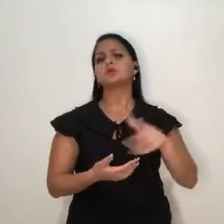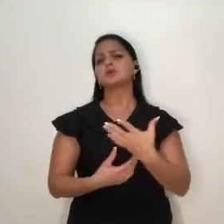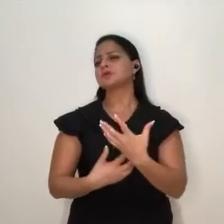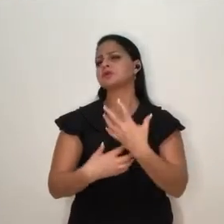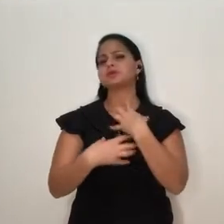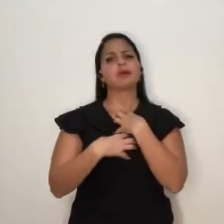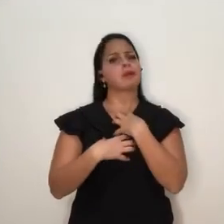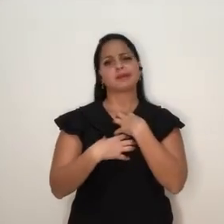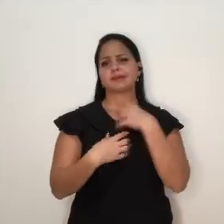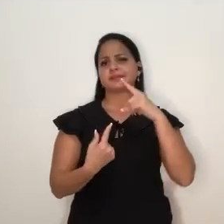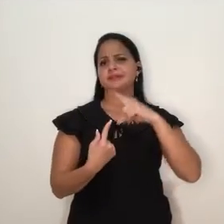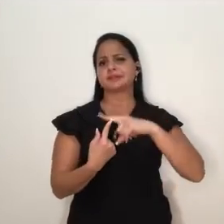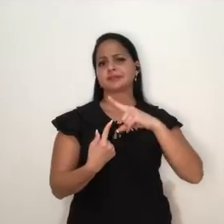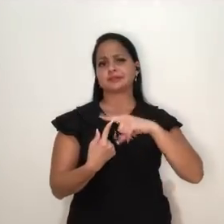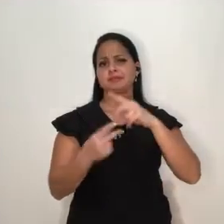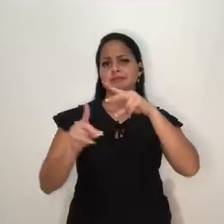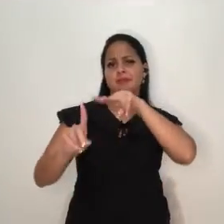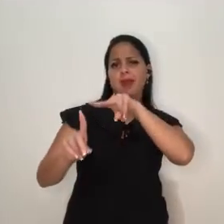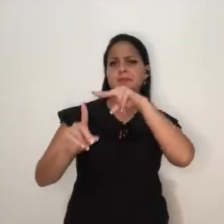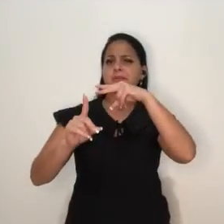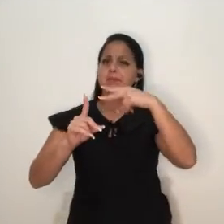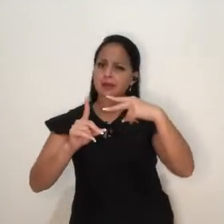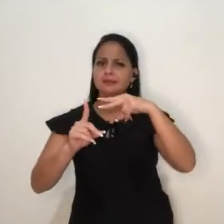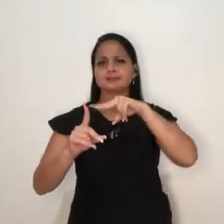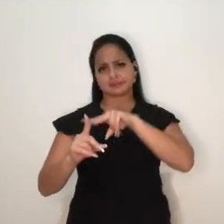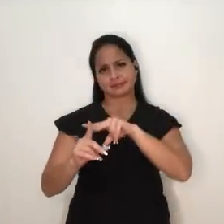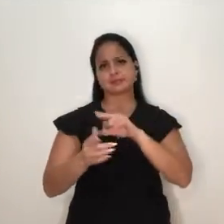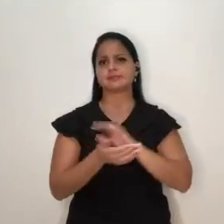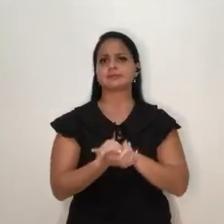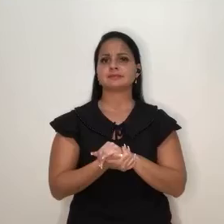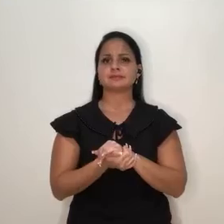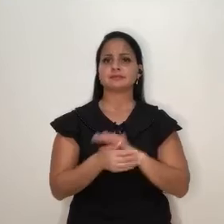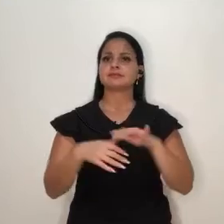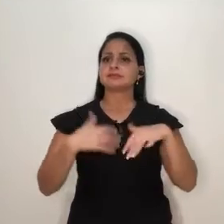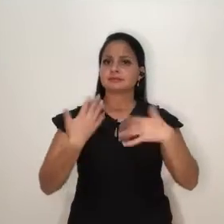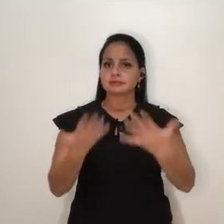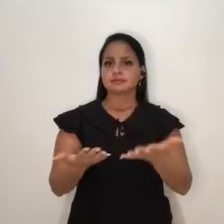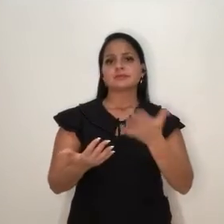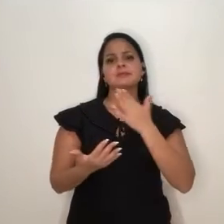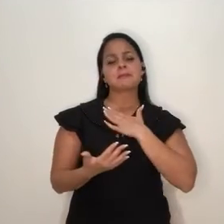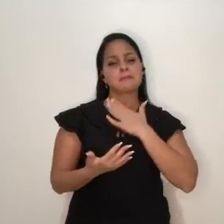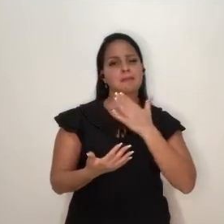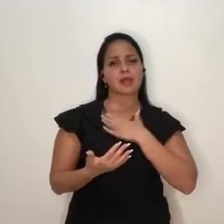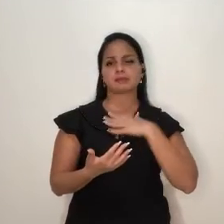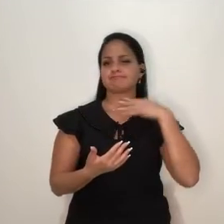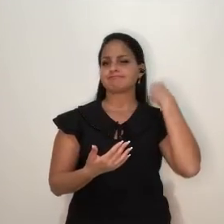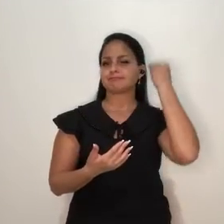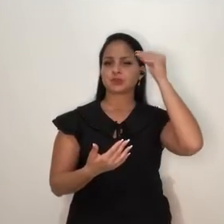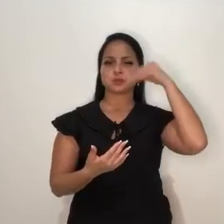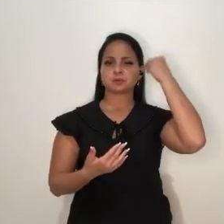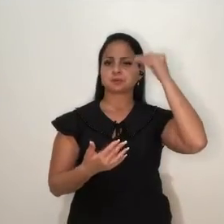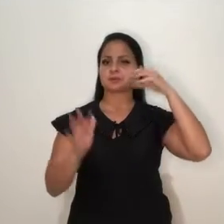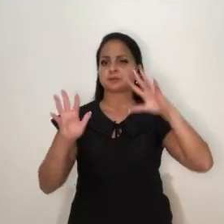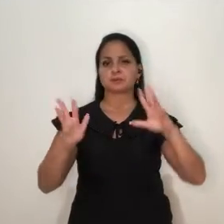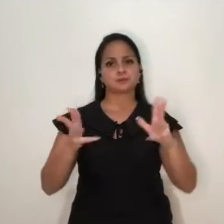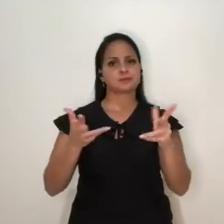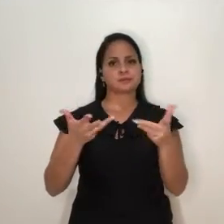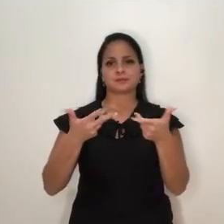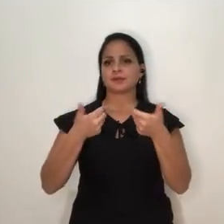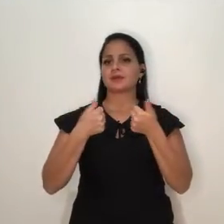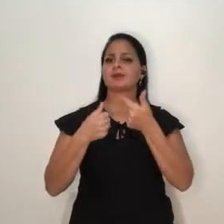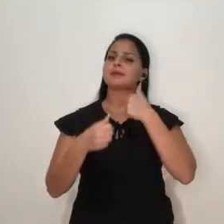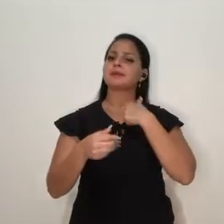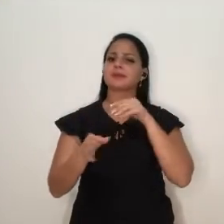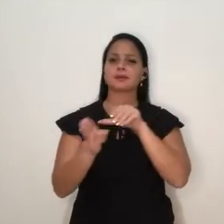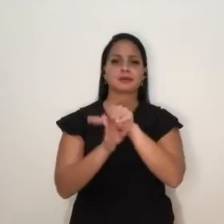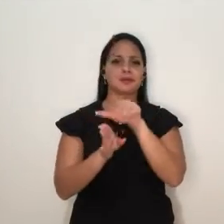vista. Então, para mim, o programa foi muito valioso e eu recomendo todo mundo fazer. Se tem a